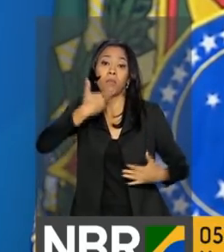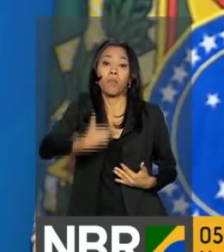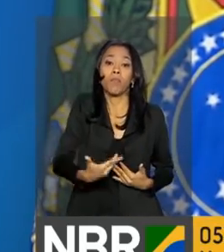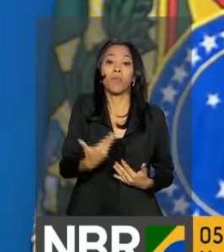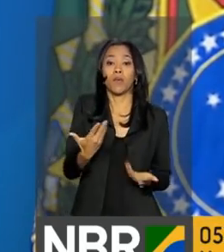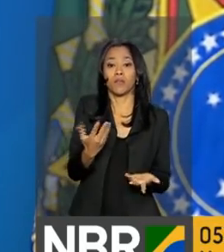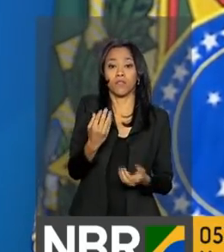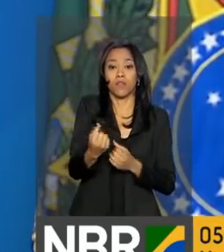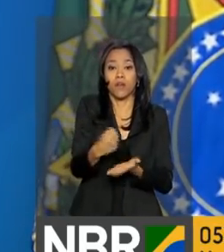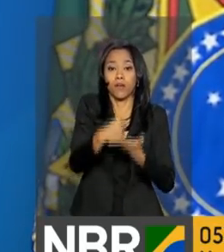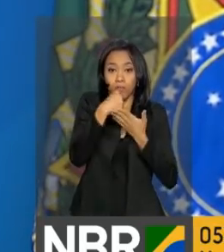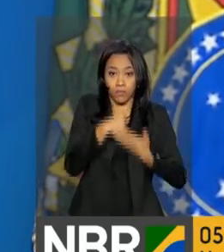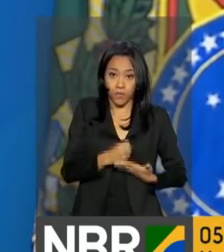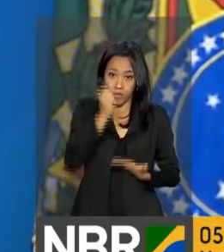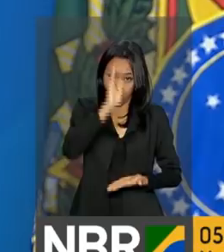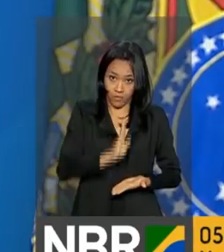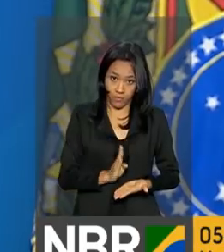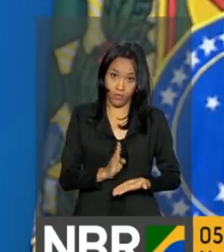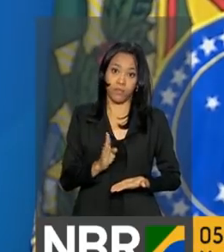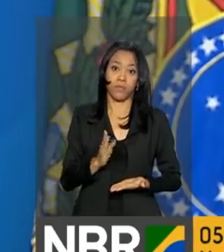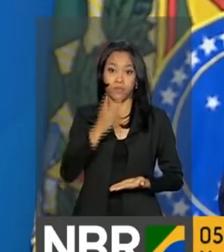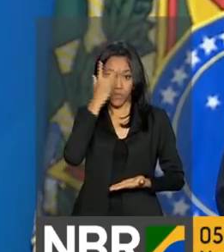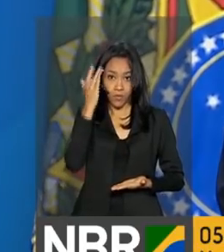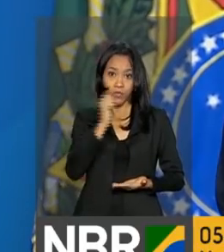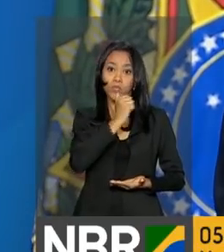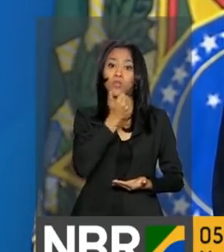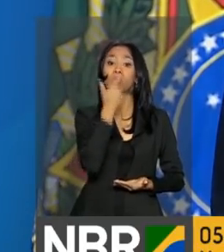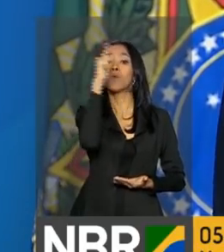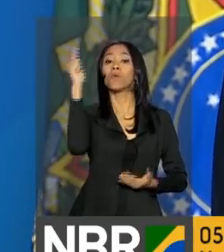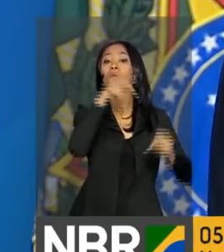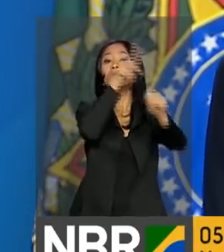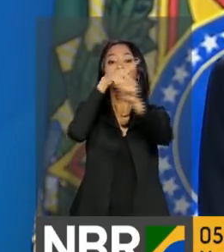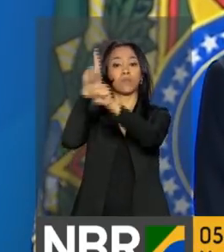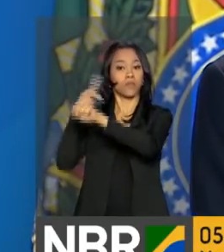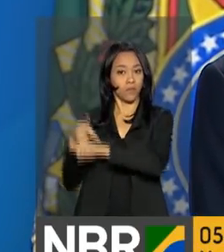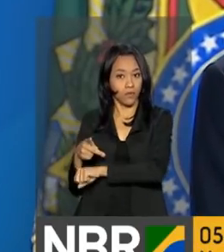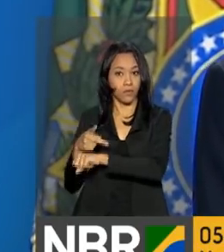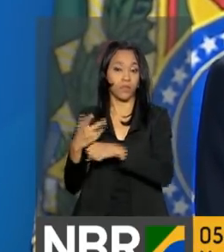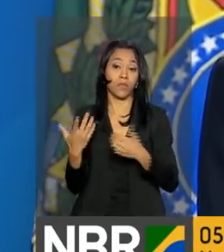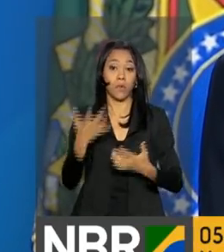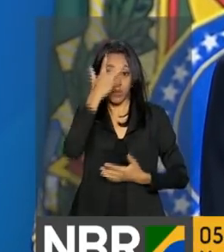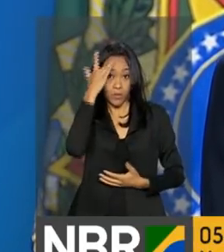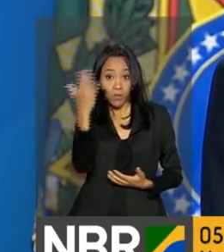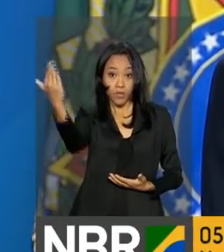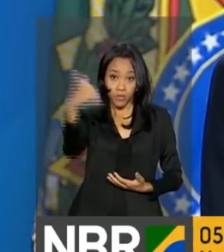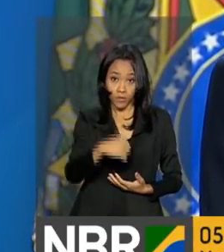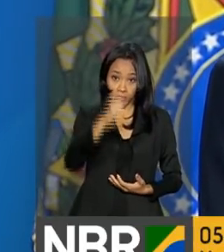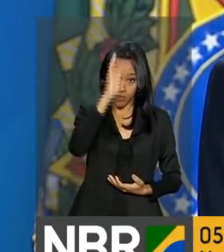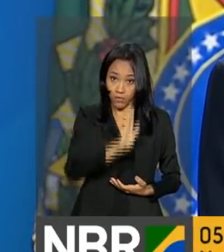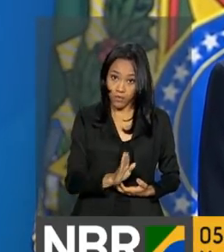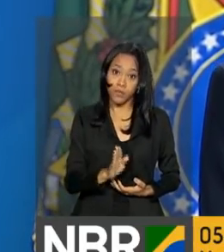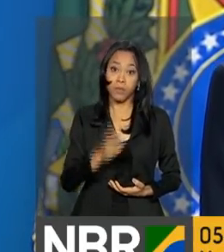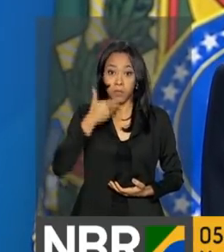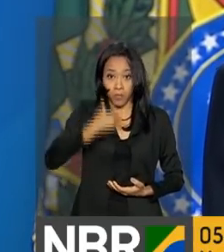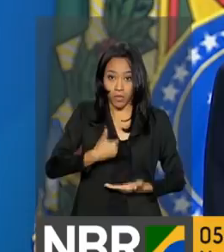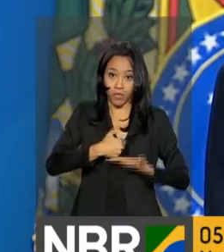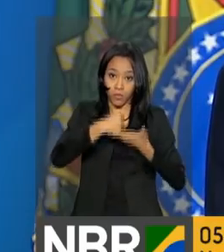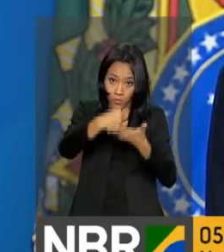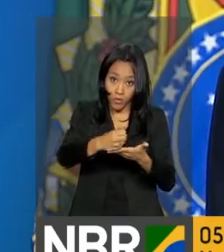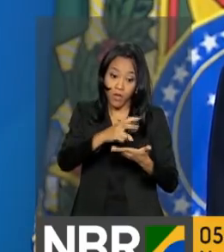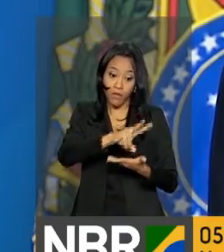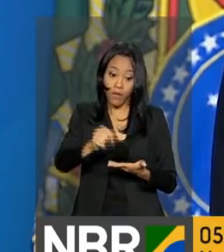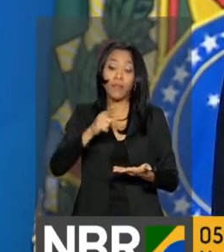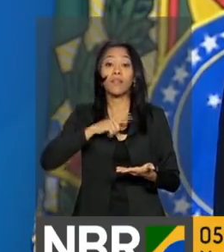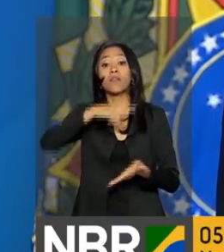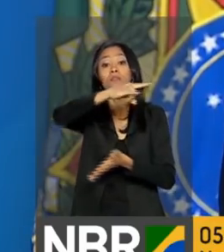em nosso país agora o solicitante de refúgio ganhará um documento